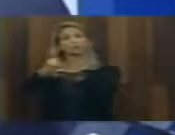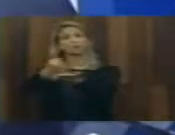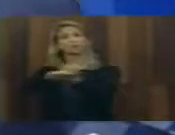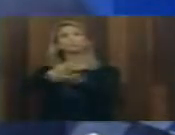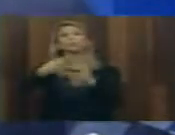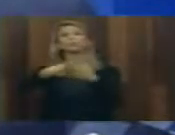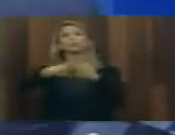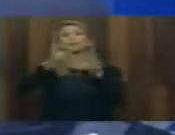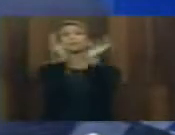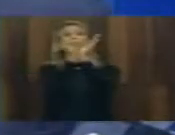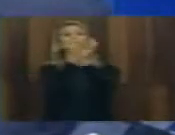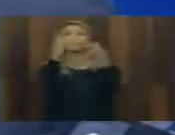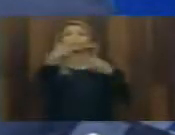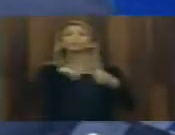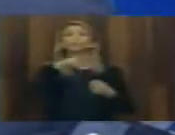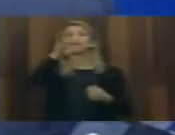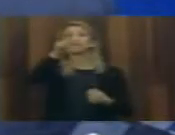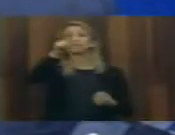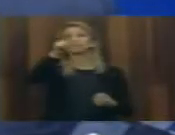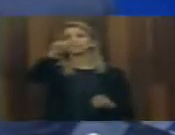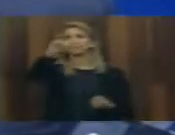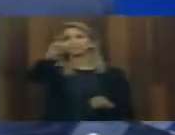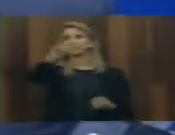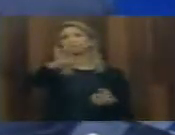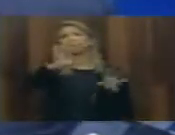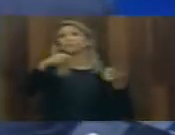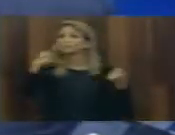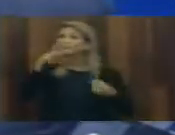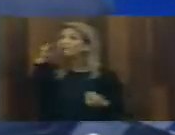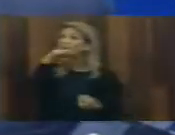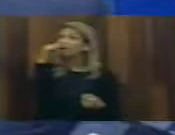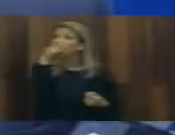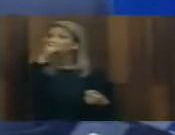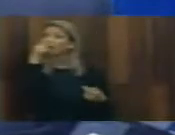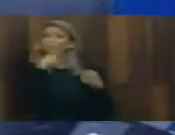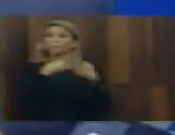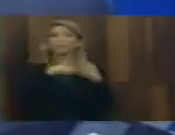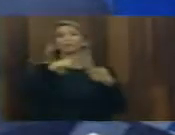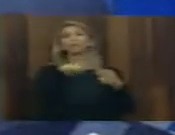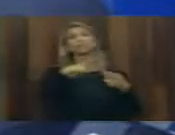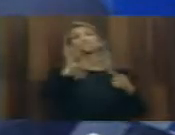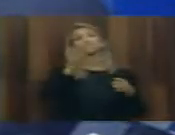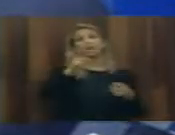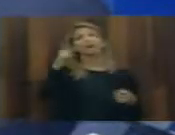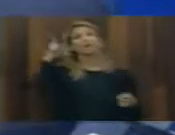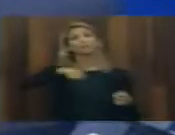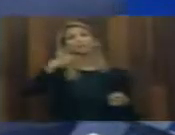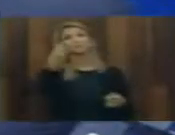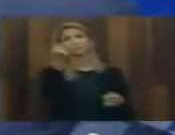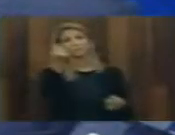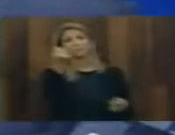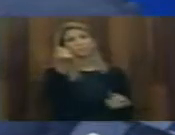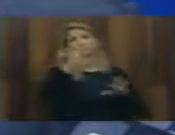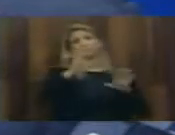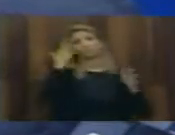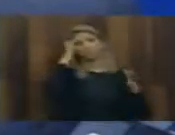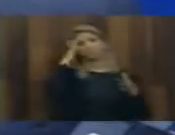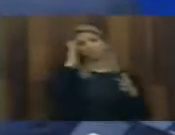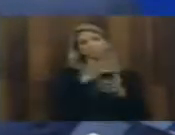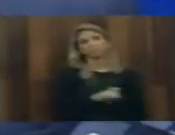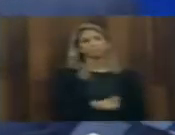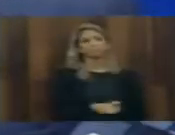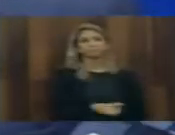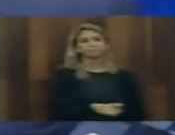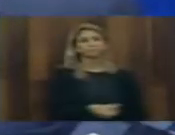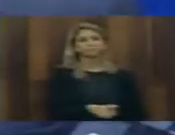RGI, para que a gente possa receber, essa emenda parlamentar que a vereadora Letícia está buscando. E quando também fui